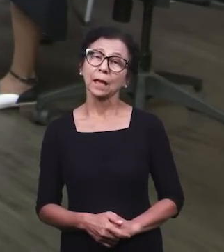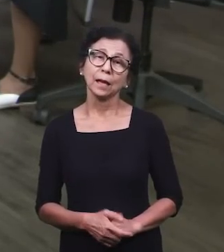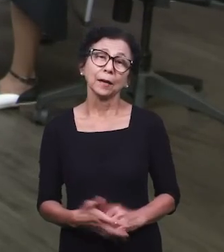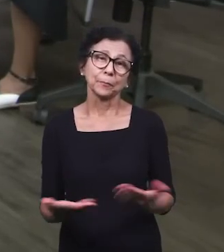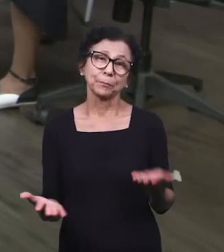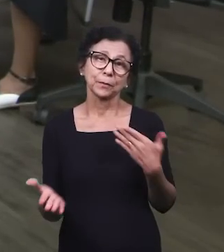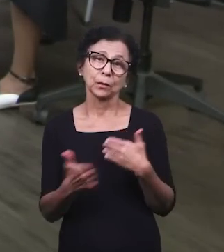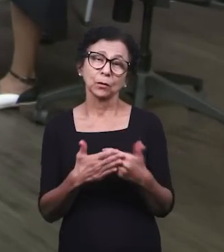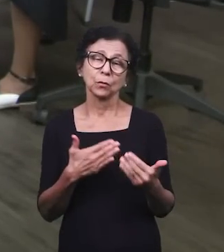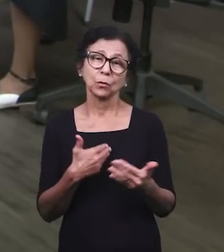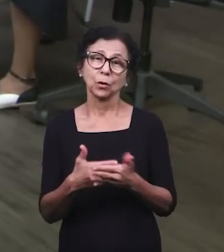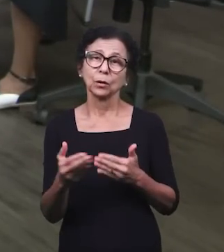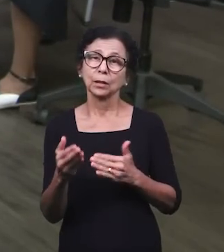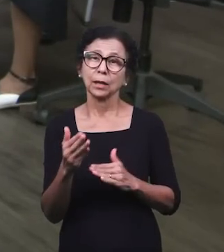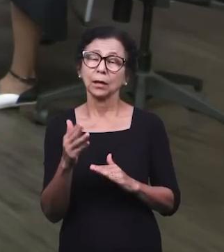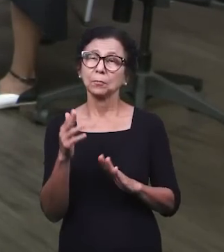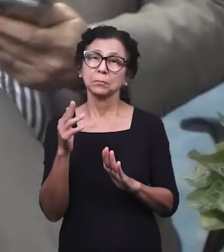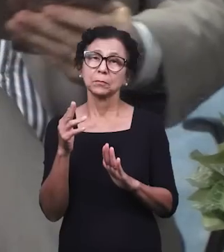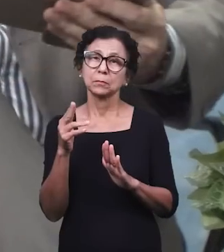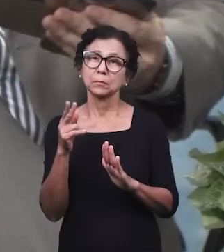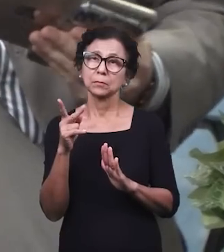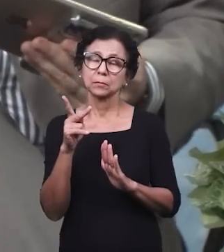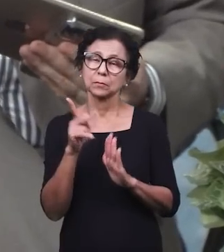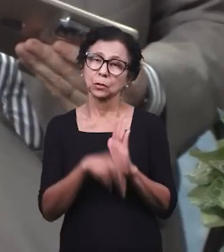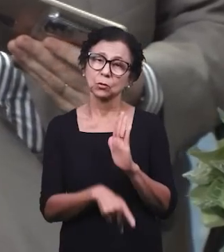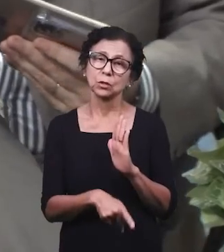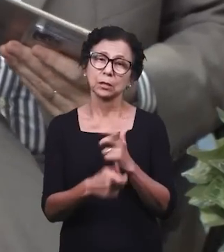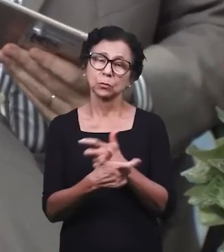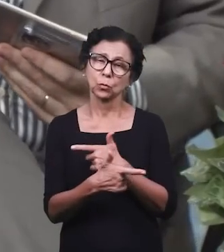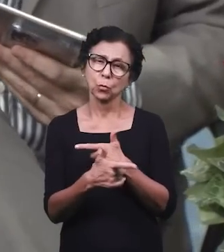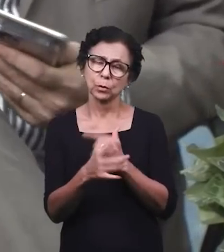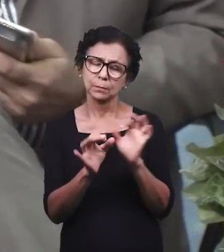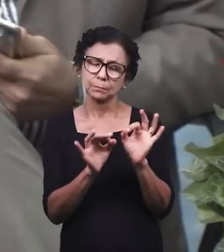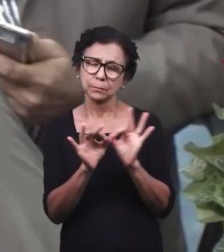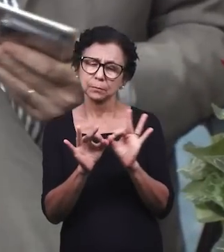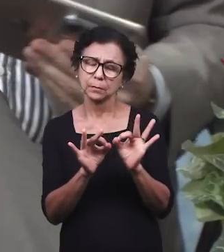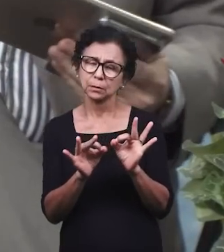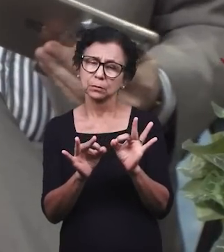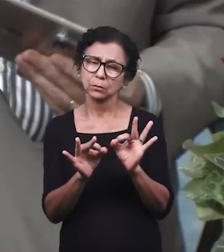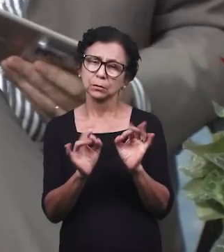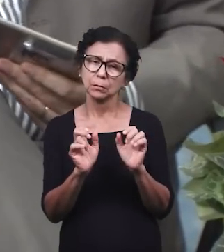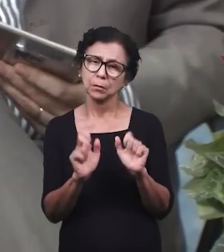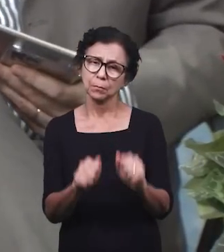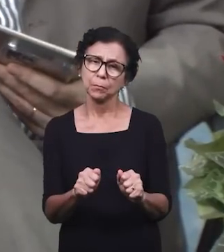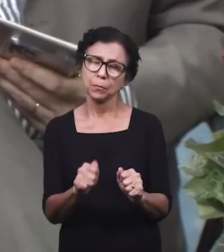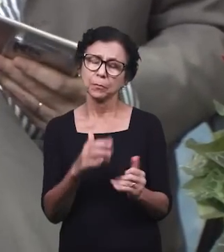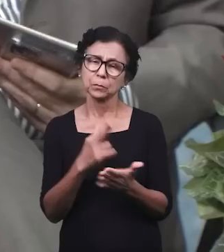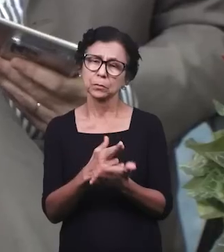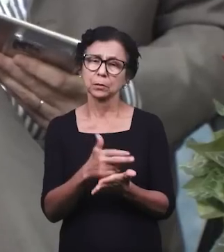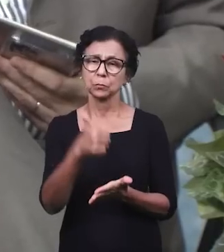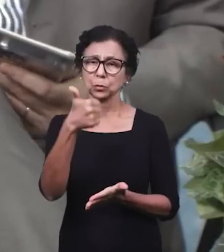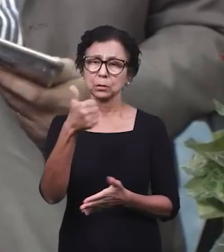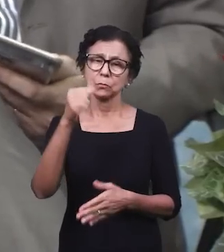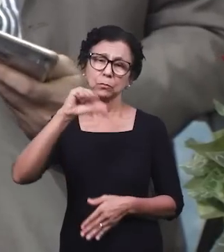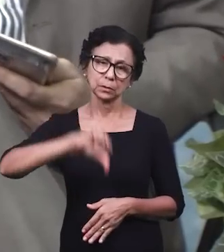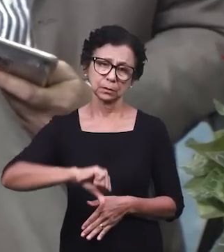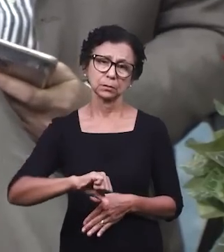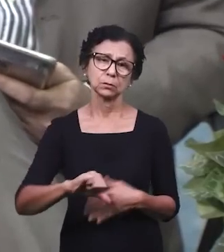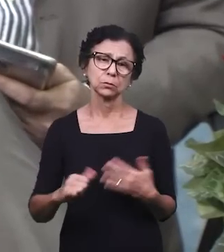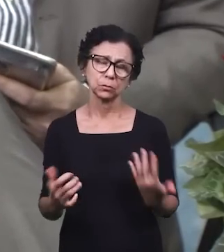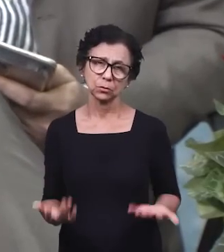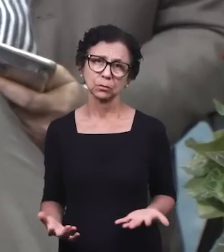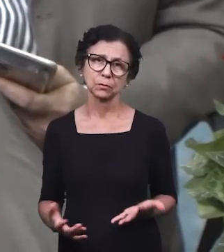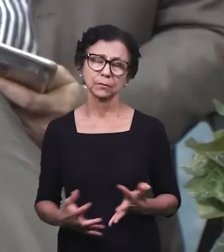e até jogar no lixo aquele planejamento. Ele simplesmente foi, apesar de você, por exemplo,